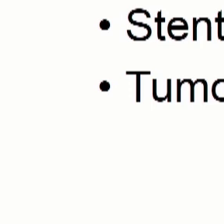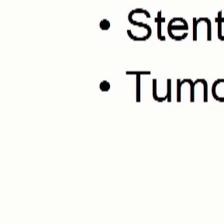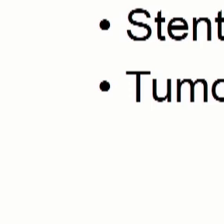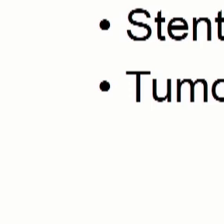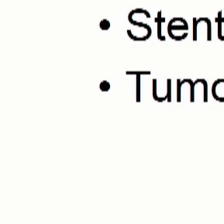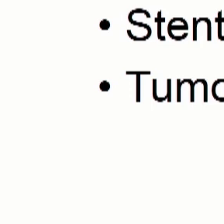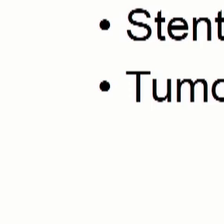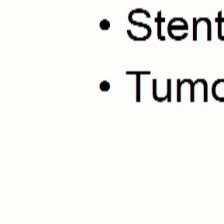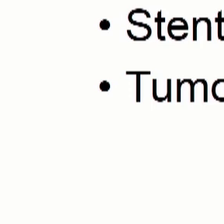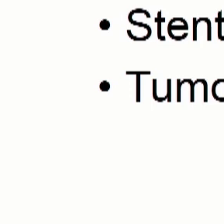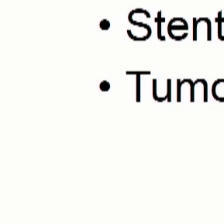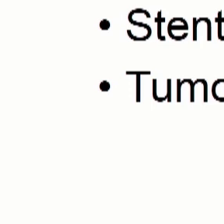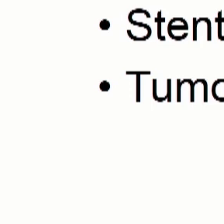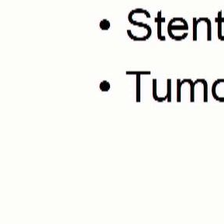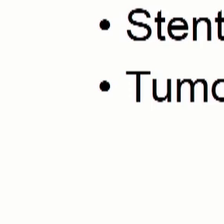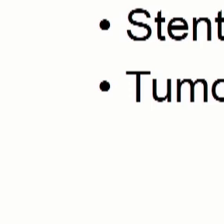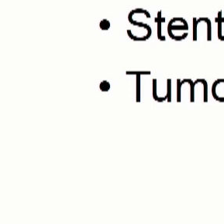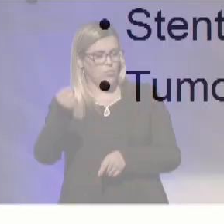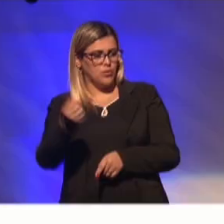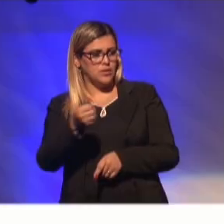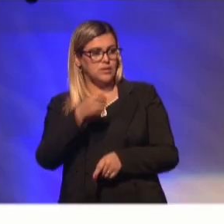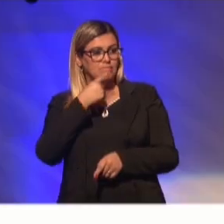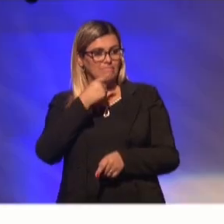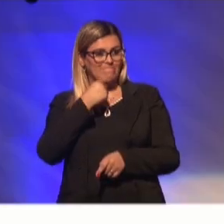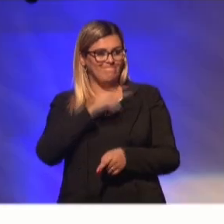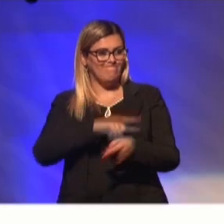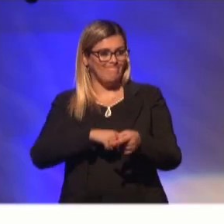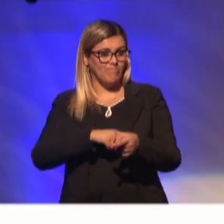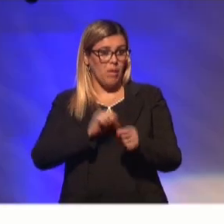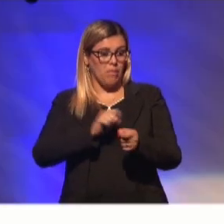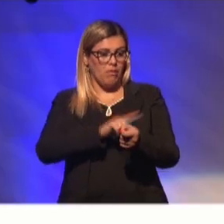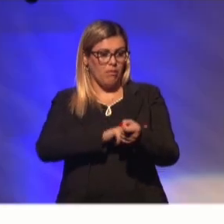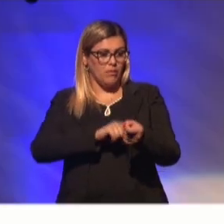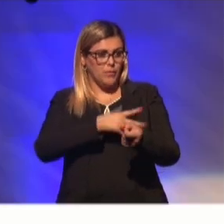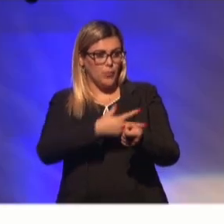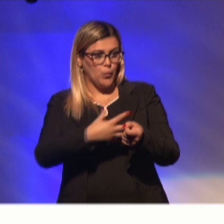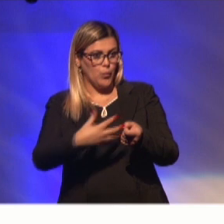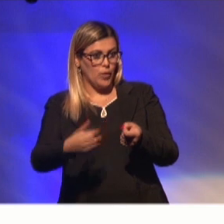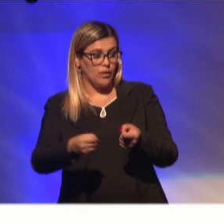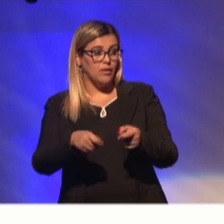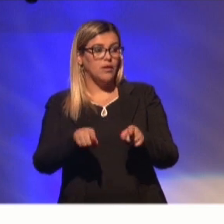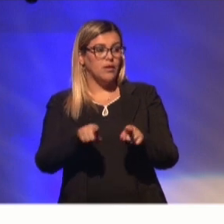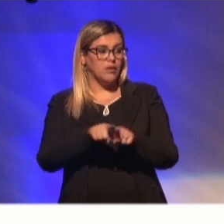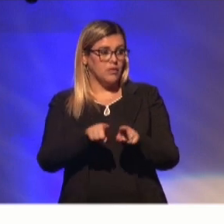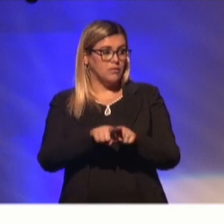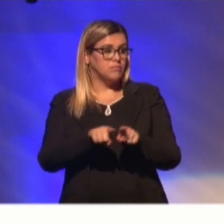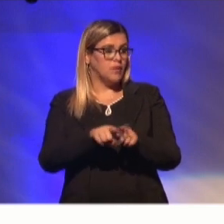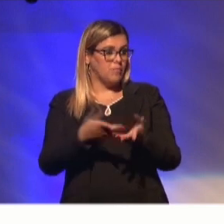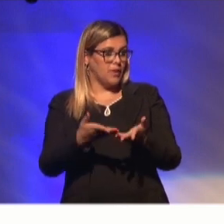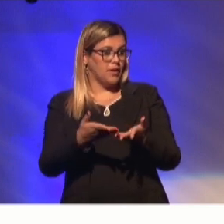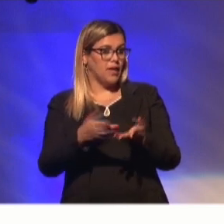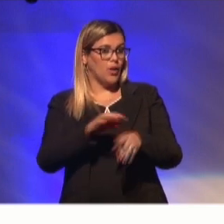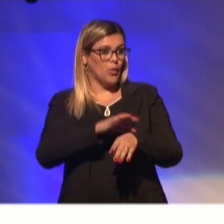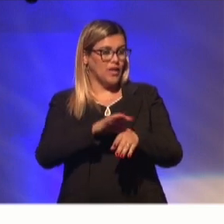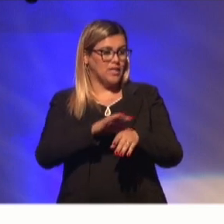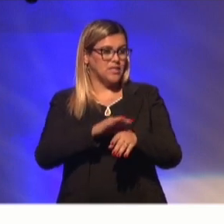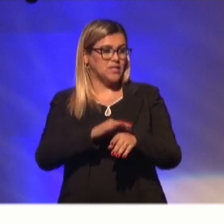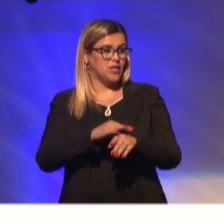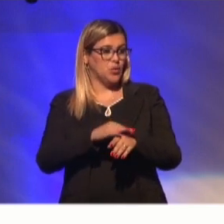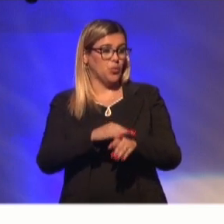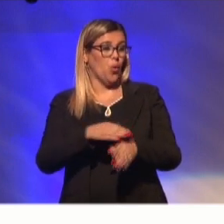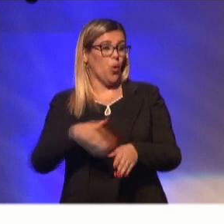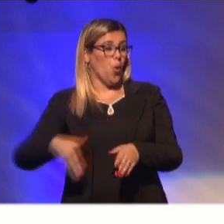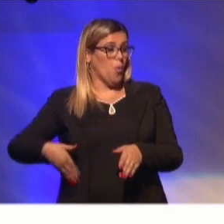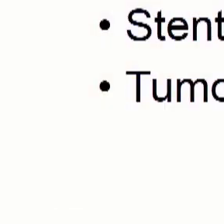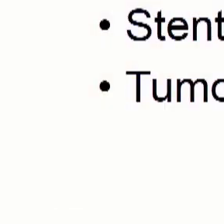terapias anticoagulantes também não se aconselha, por risco de sangramentos internos. Útero gravídico, tecido pulmonar, na